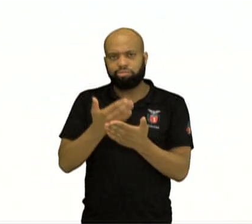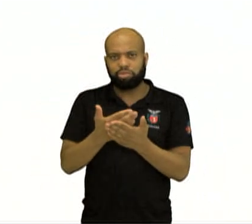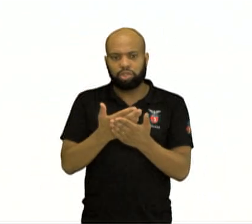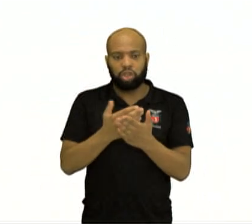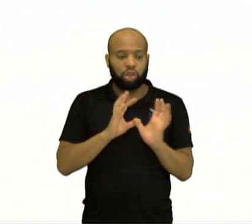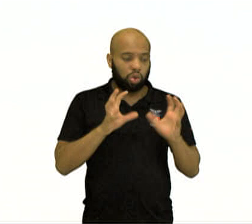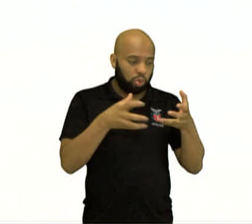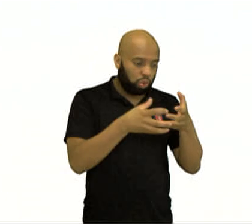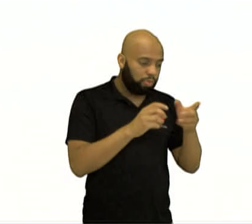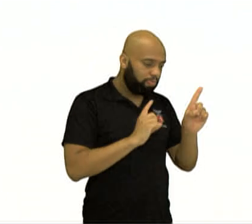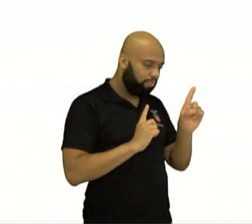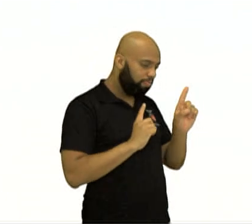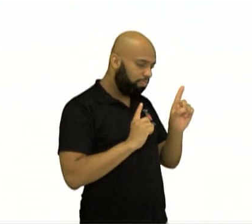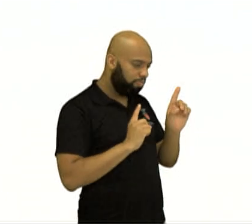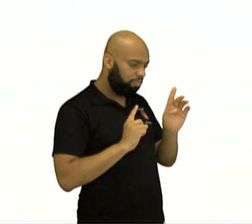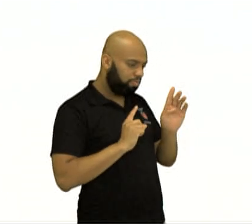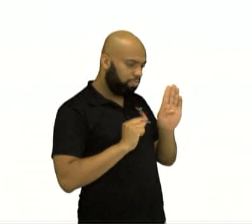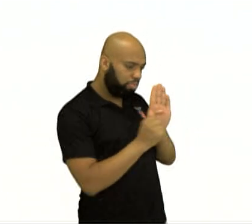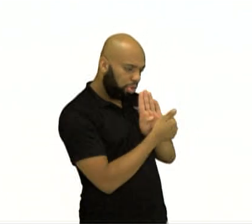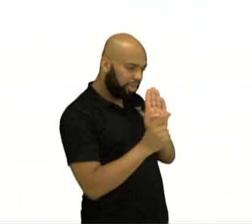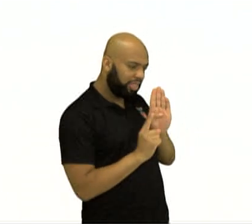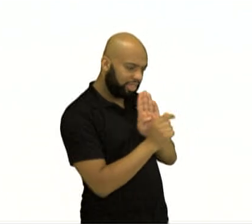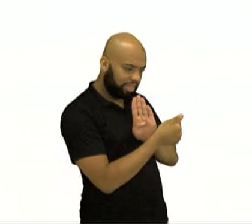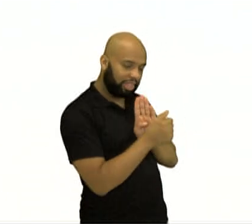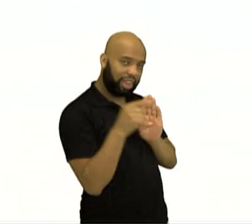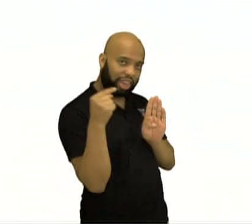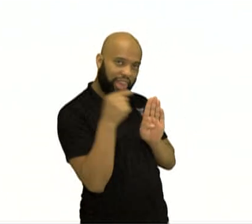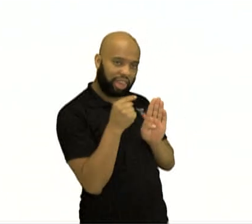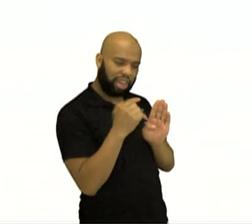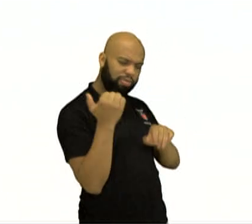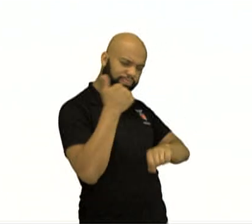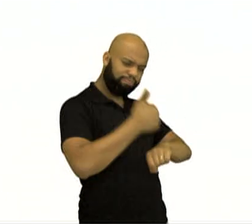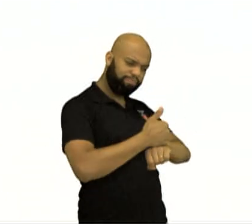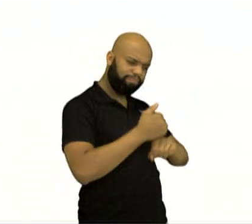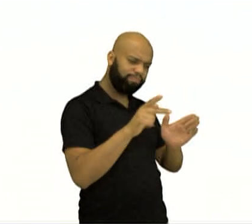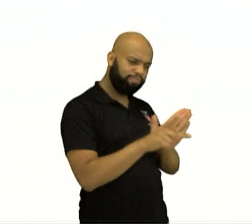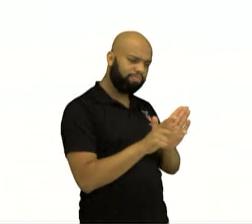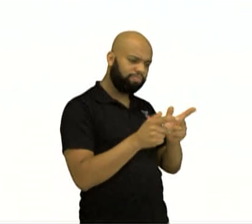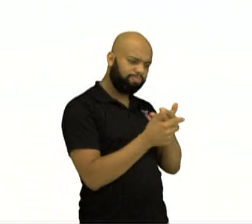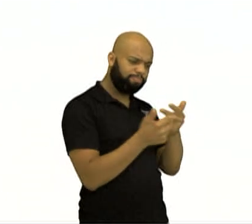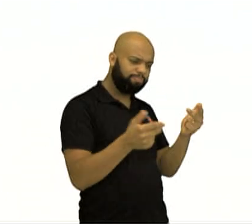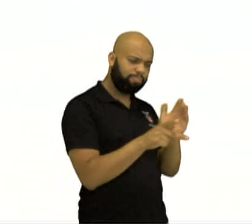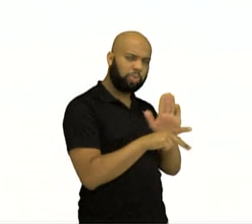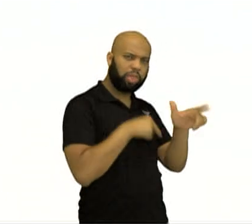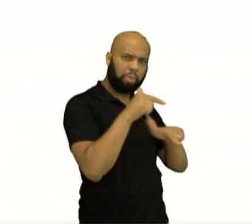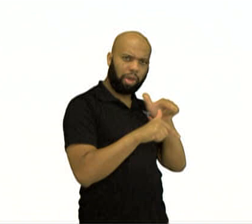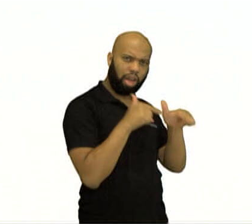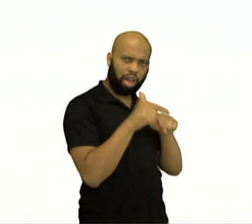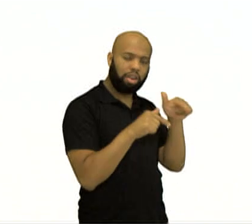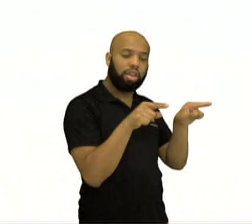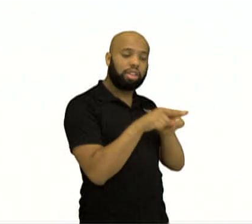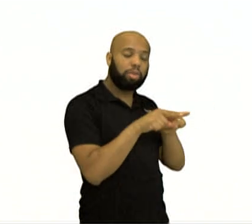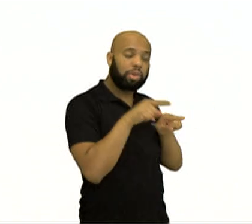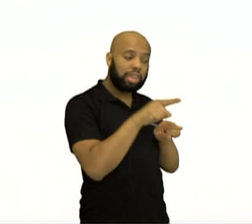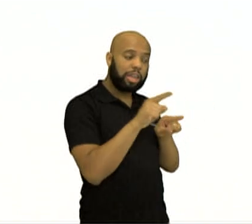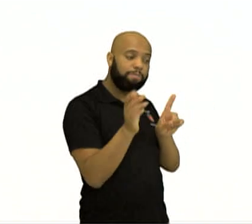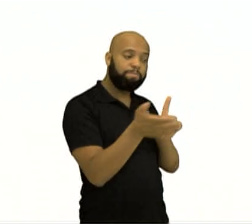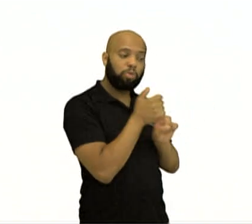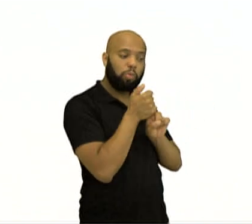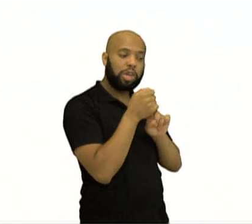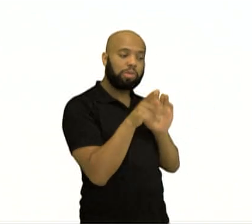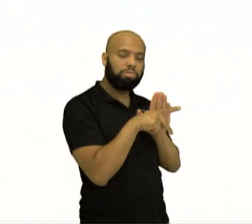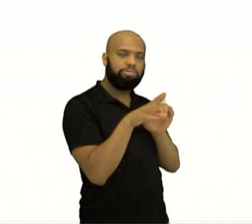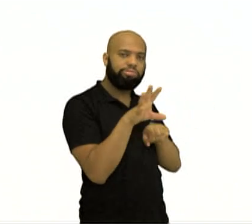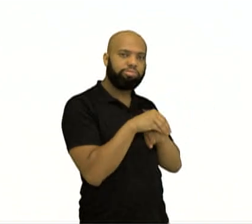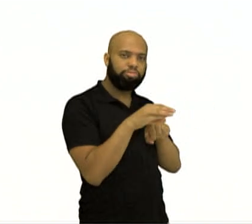burguesia, os detentores dos meios de produção, tá? E detentores também do conhecimento,